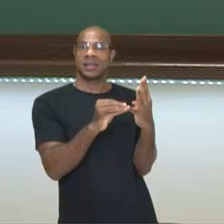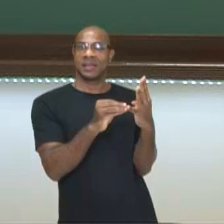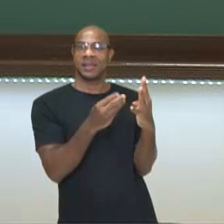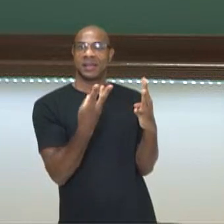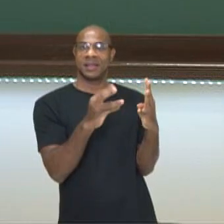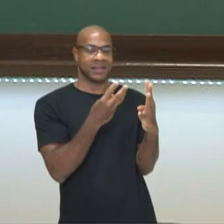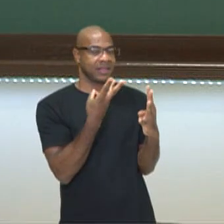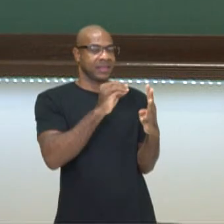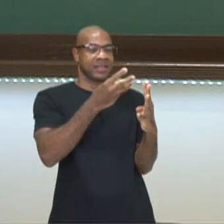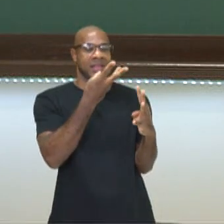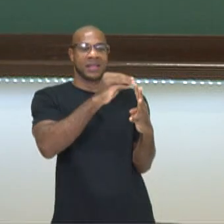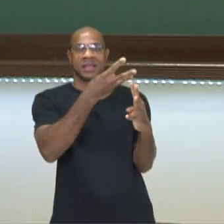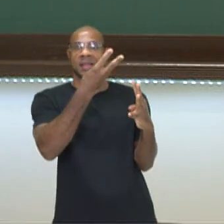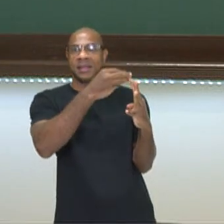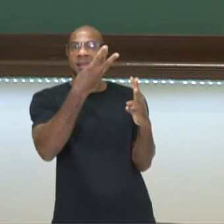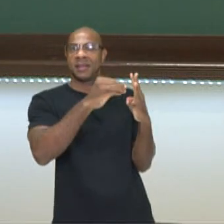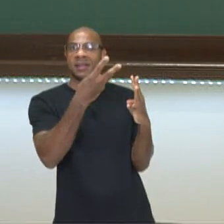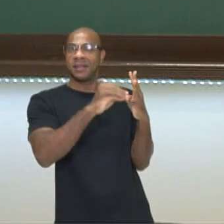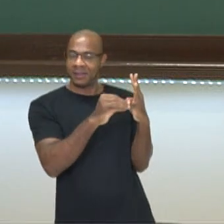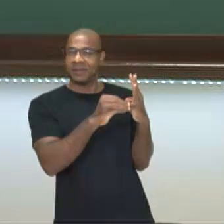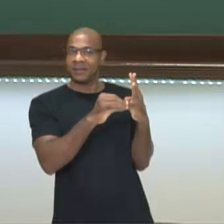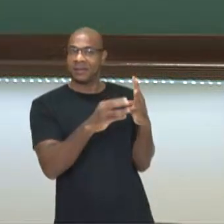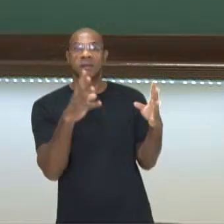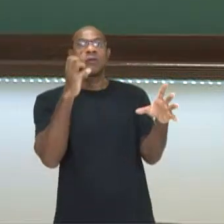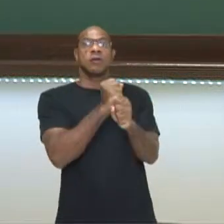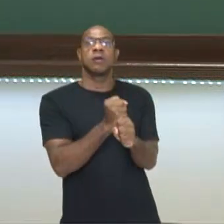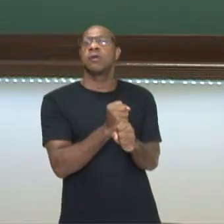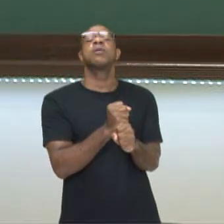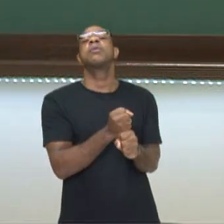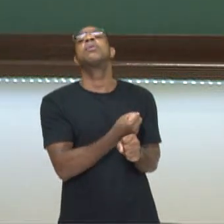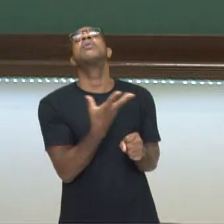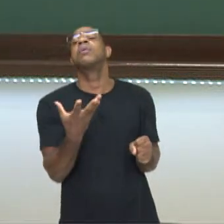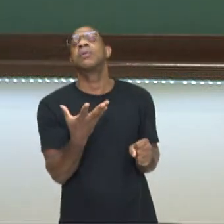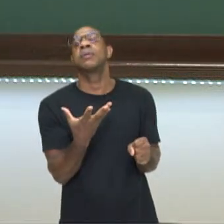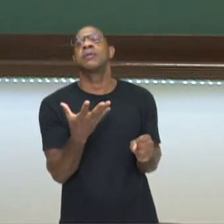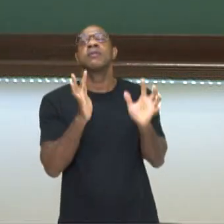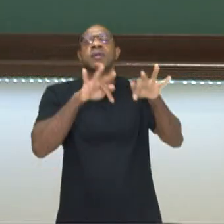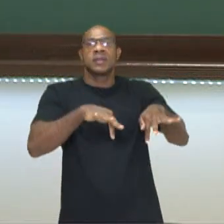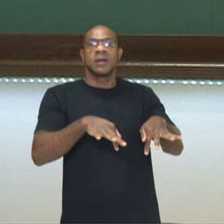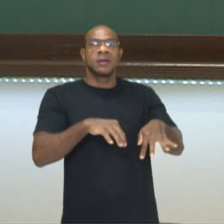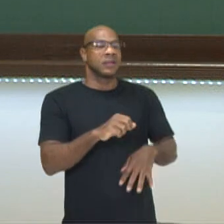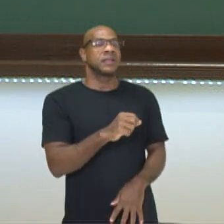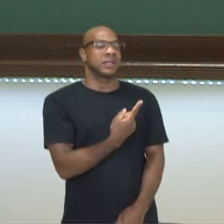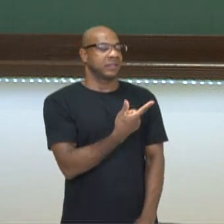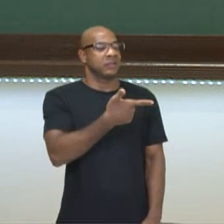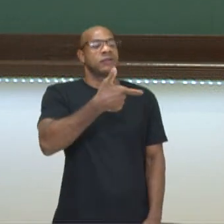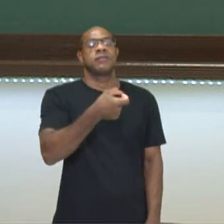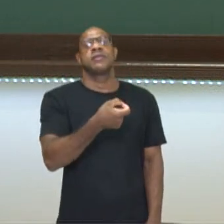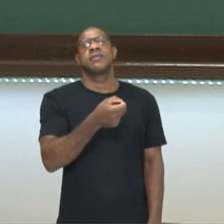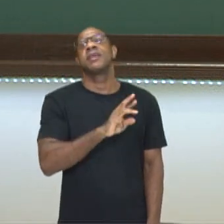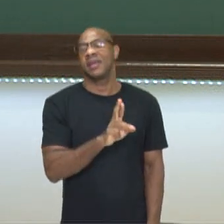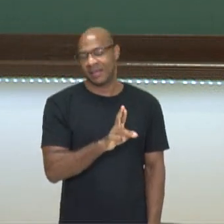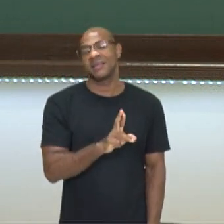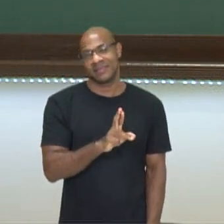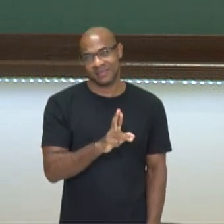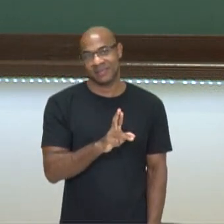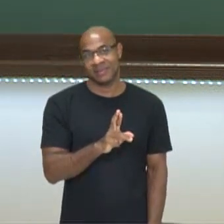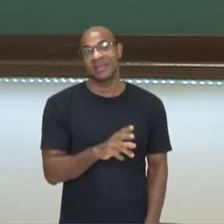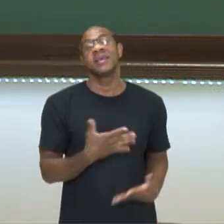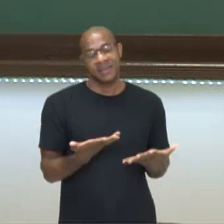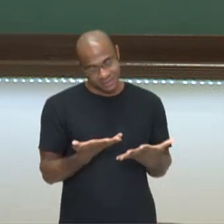quando passar 4 meses, 30, 30, 30, 30, eu vou pagar R$120 e não R$100. Ou seja, o meu juro vai ser